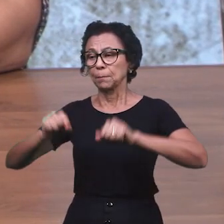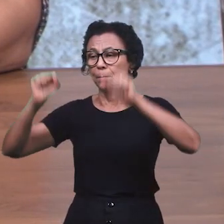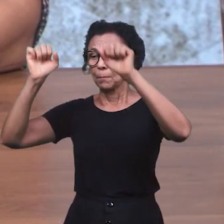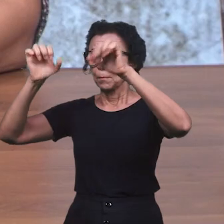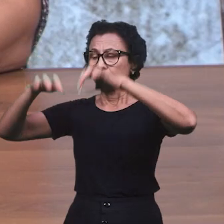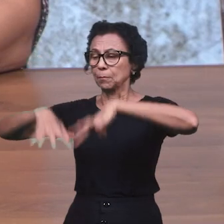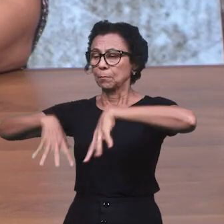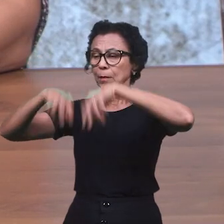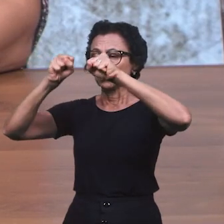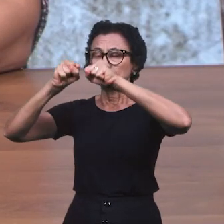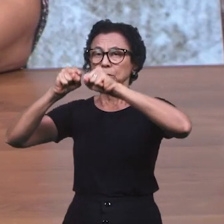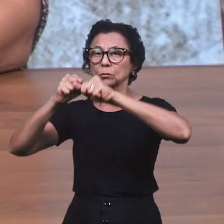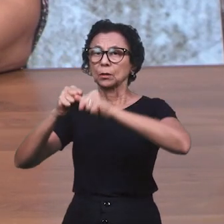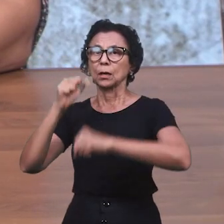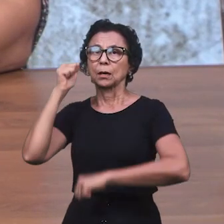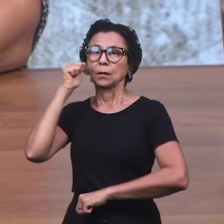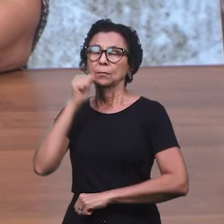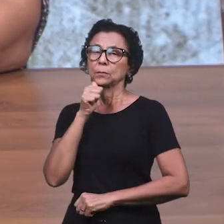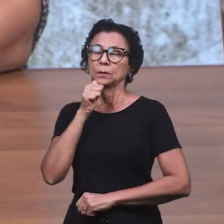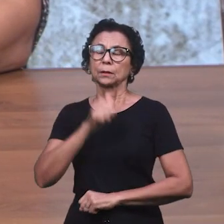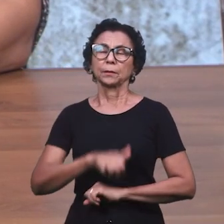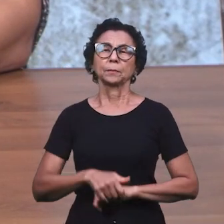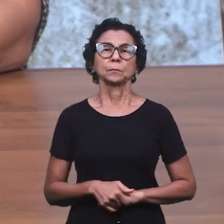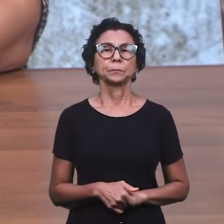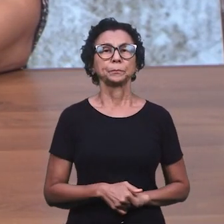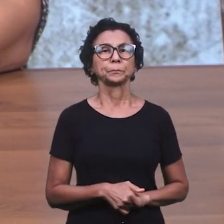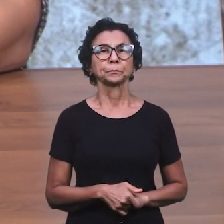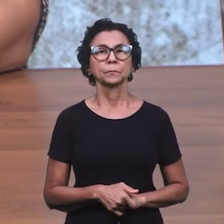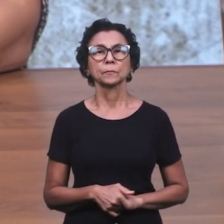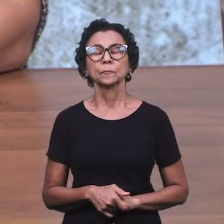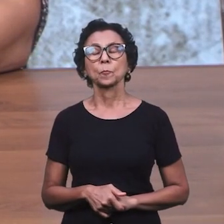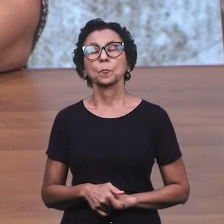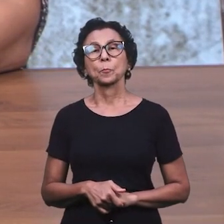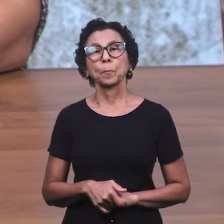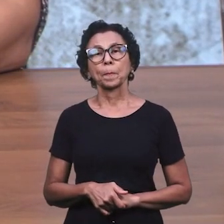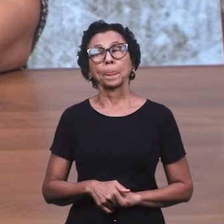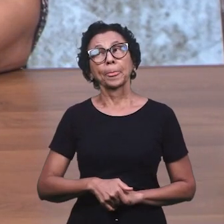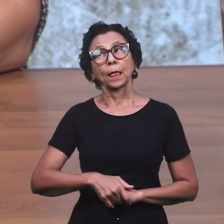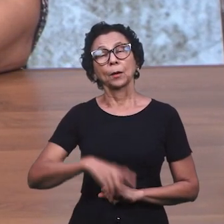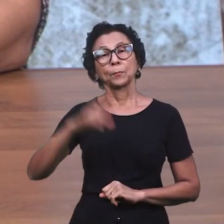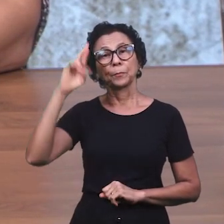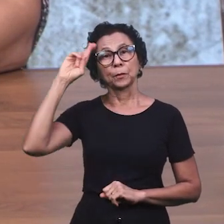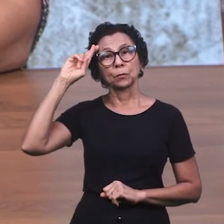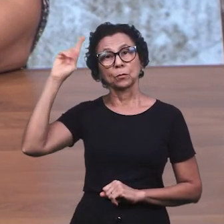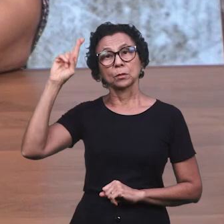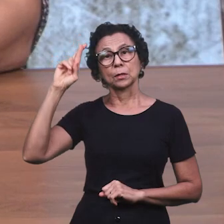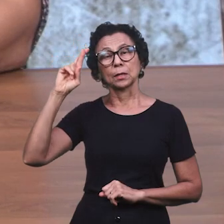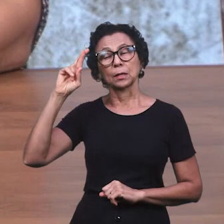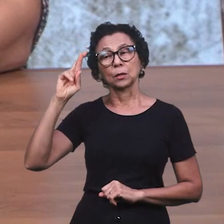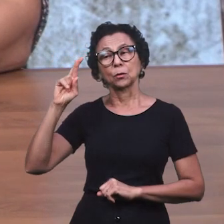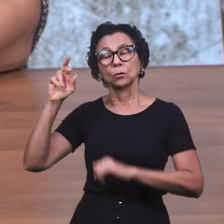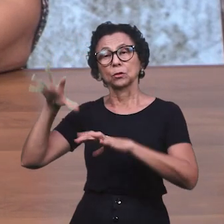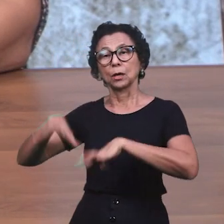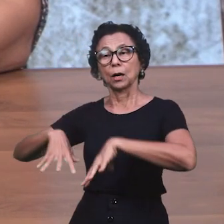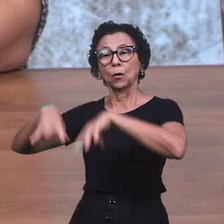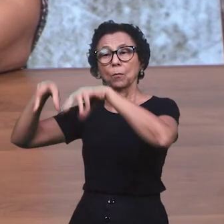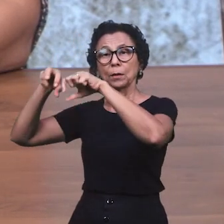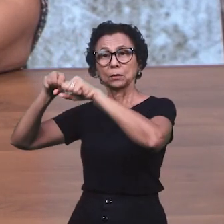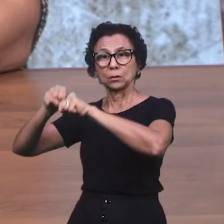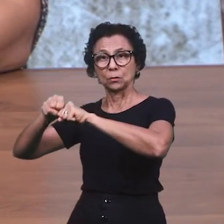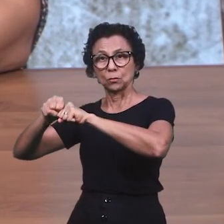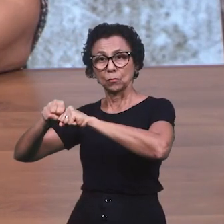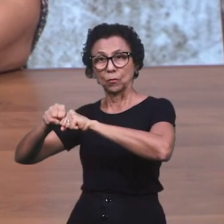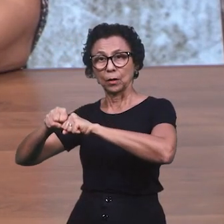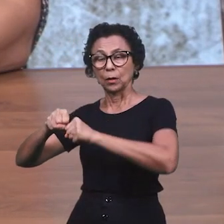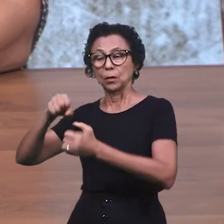E o sacerdote dirá à mulher: o Senhor te ponha por maldição e por conjuração no meio do